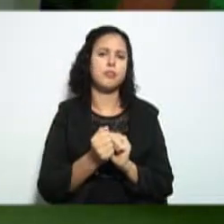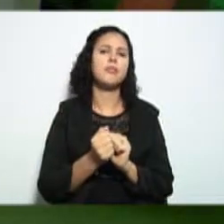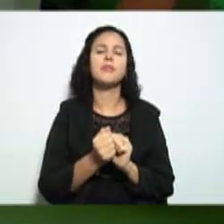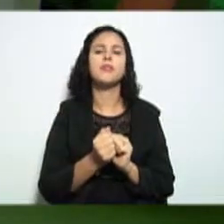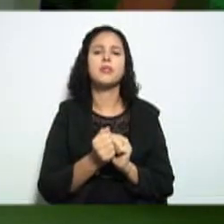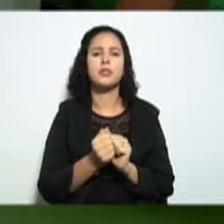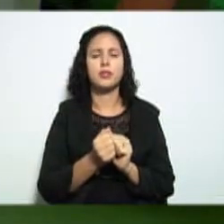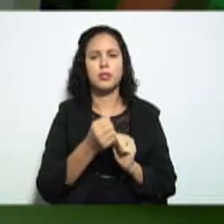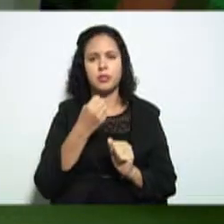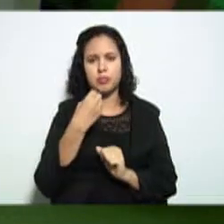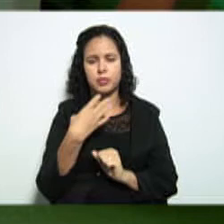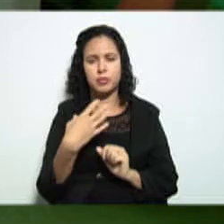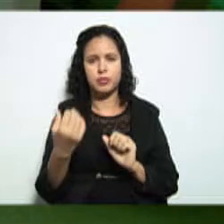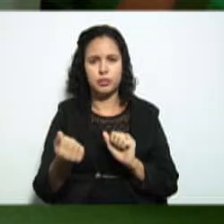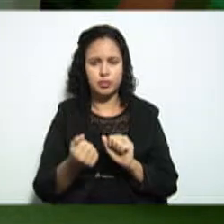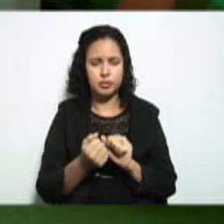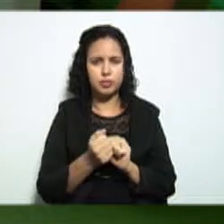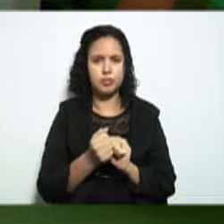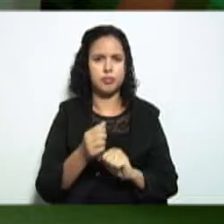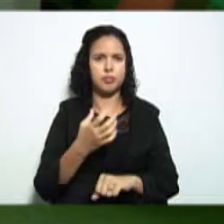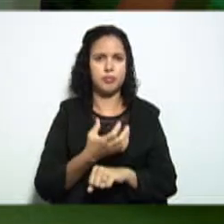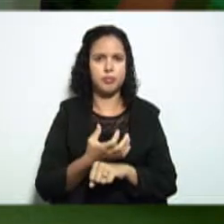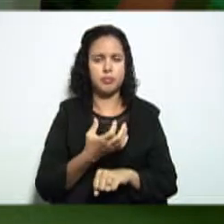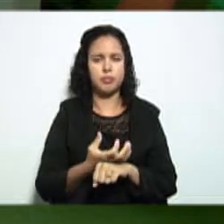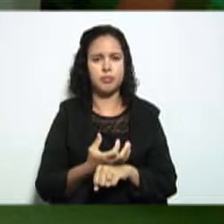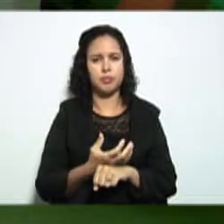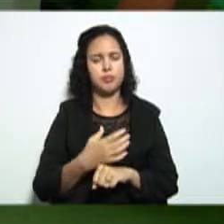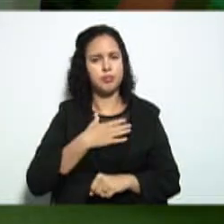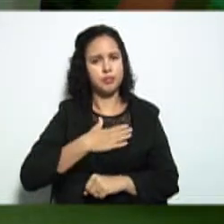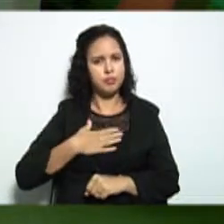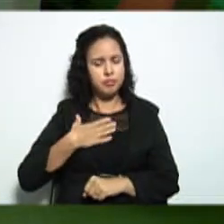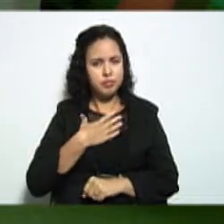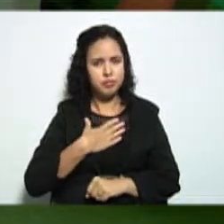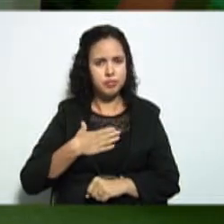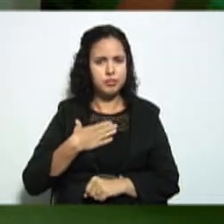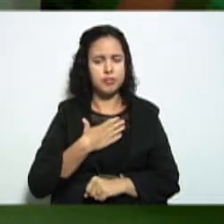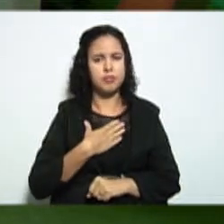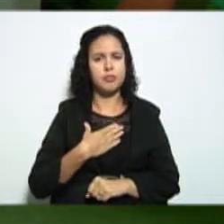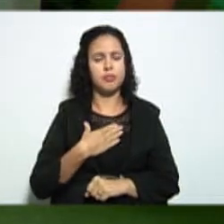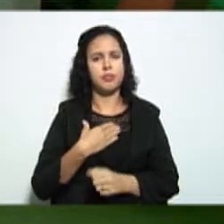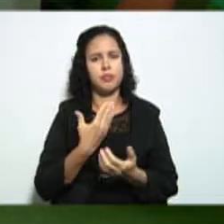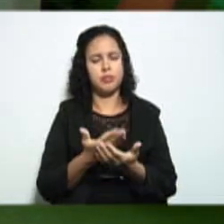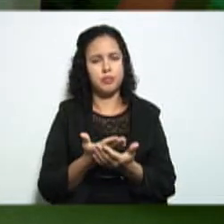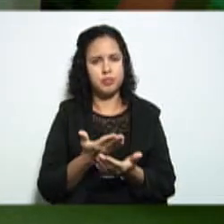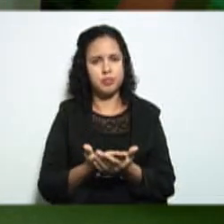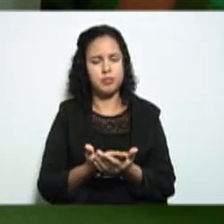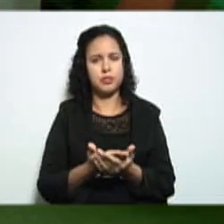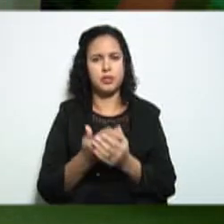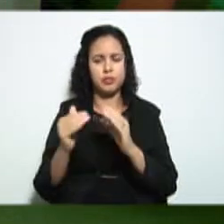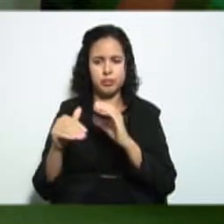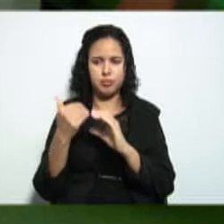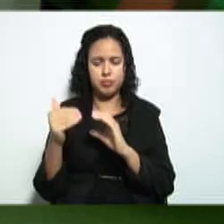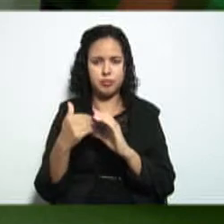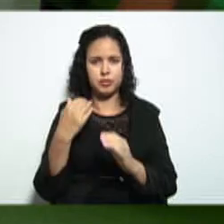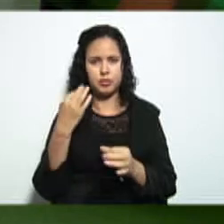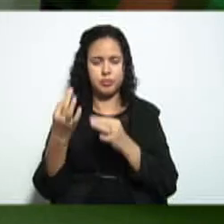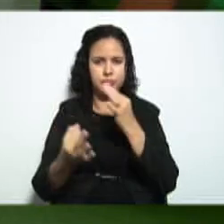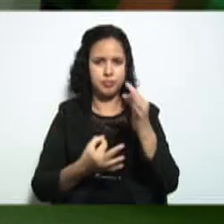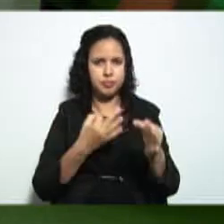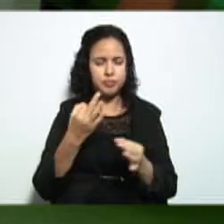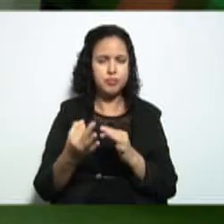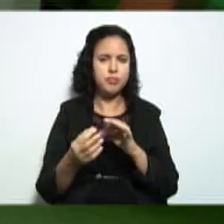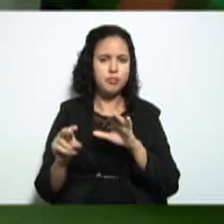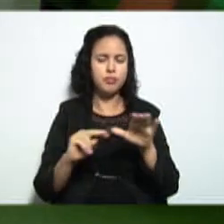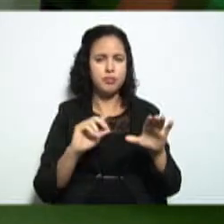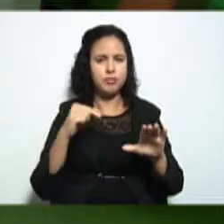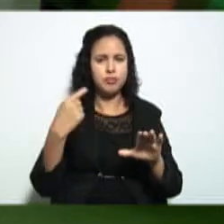Foi muito importante para a gente ter estado aqui nessa disciplina. Espero que vocês tenham gostado da nossa disciplina, gostado da aula. Por favor, mandem mais comentários, nós vamos ler na aula que